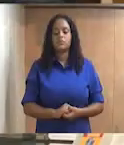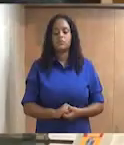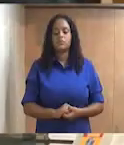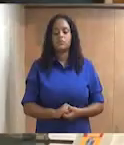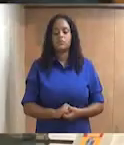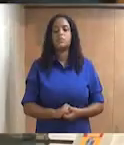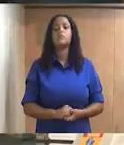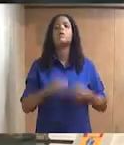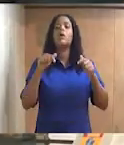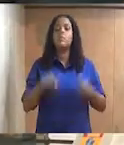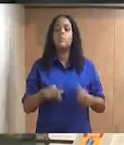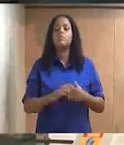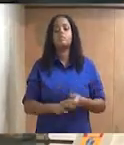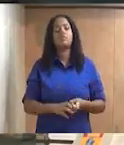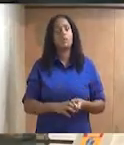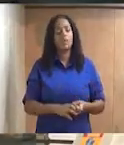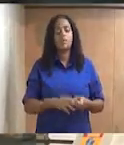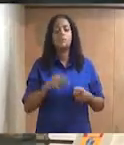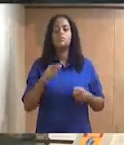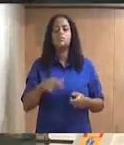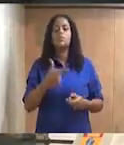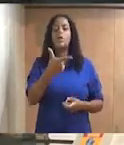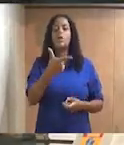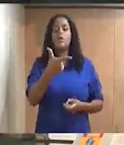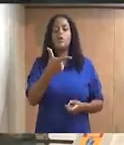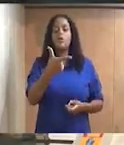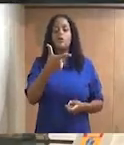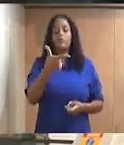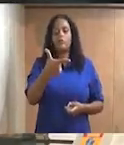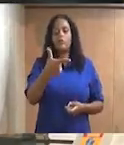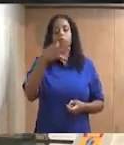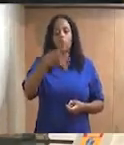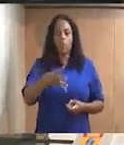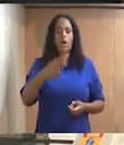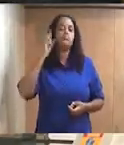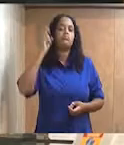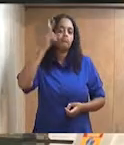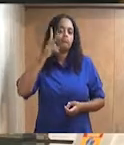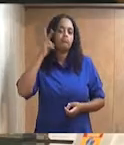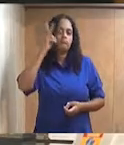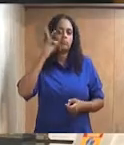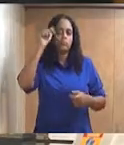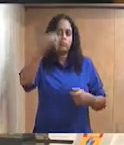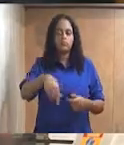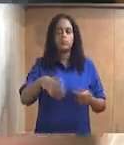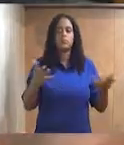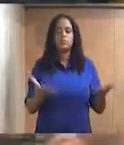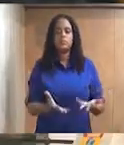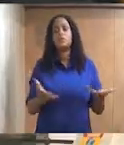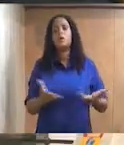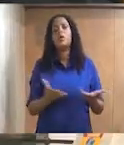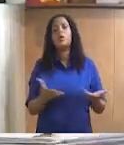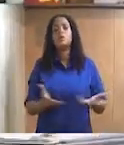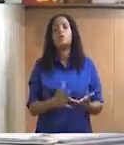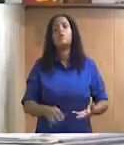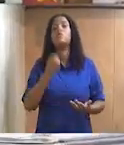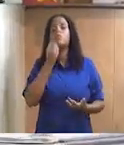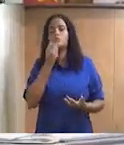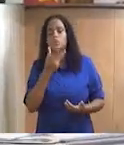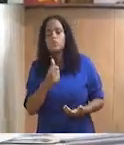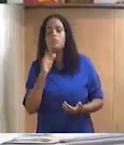Senhor presidente, 24 vereadores para a ordem do dia. Nesse momento, havendo número